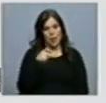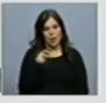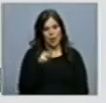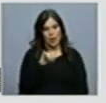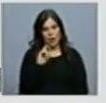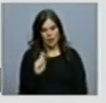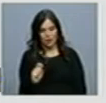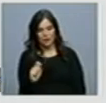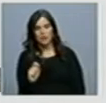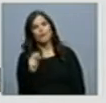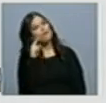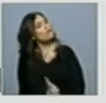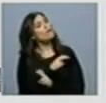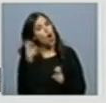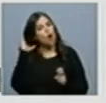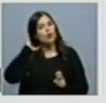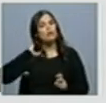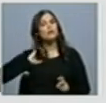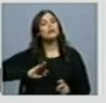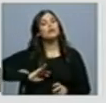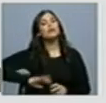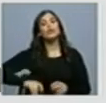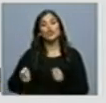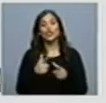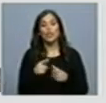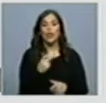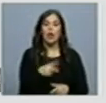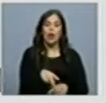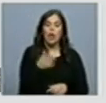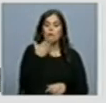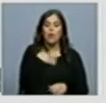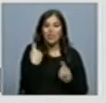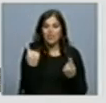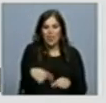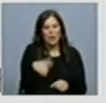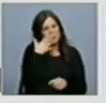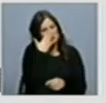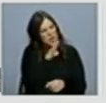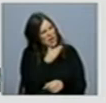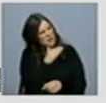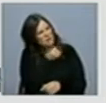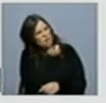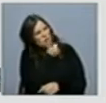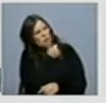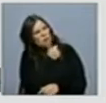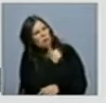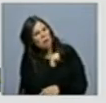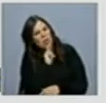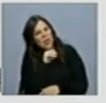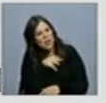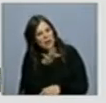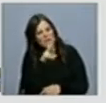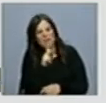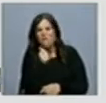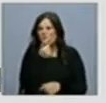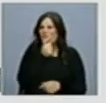Thévenot, que descobriu que numa anã branca havia ali um sinal de infravermelho. Um sinal que está relacionado